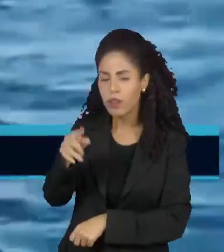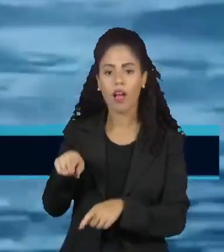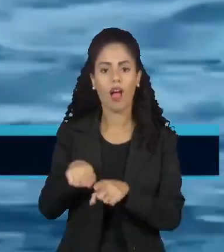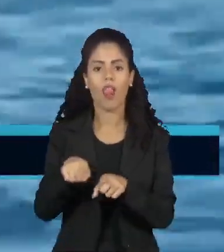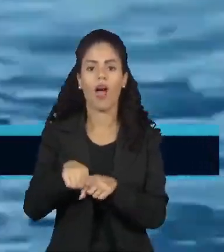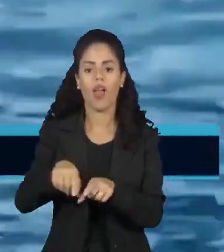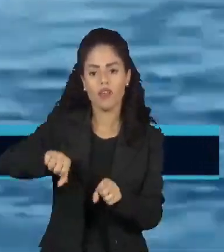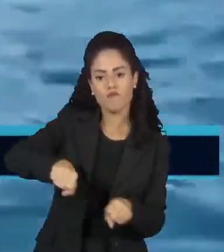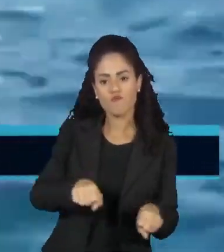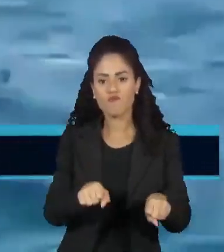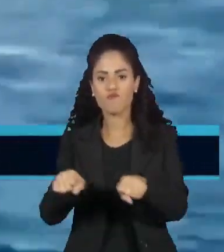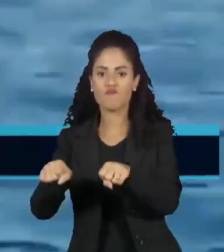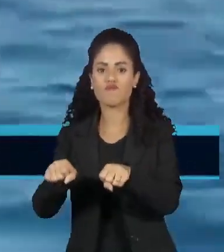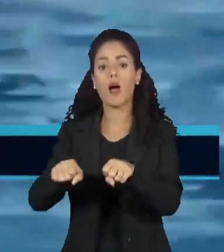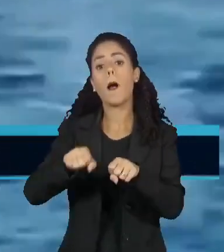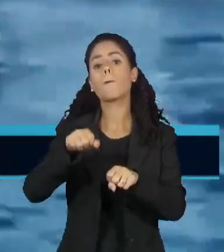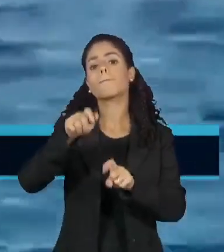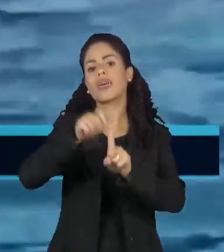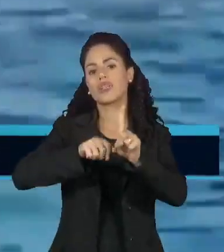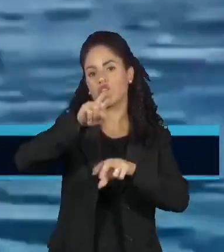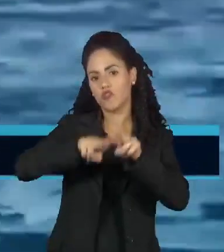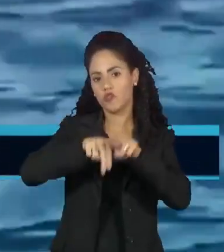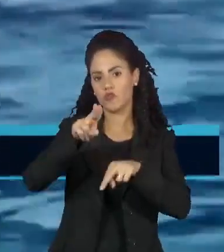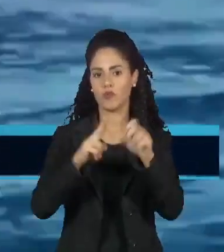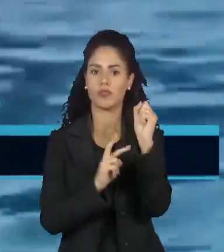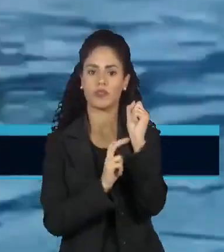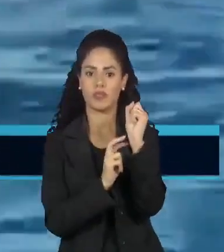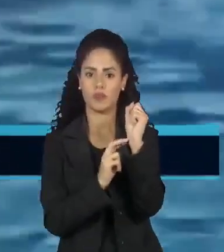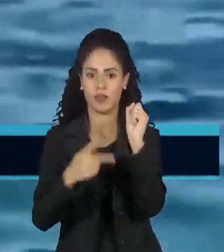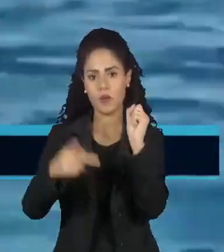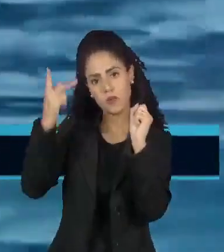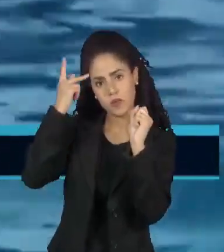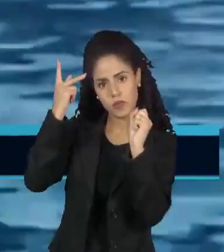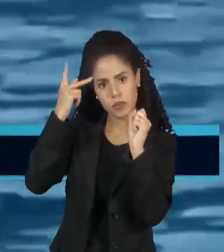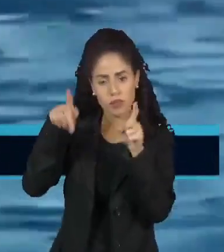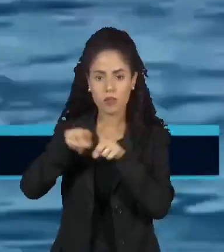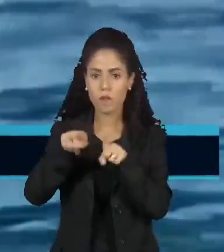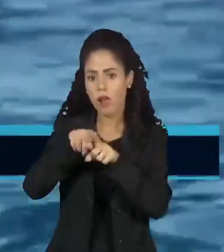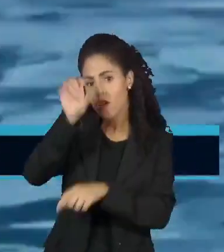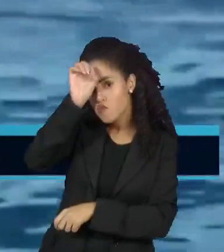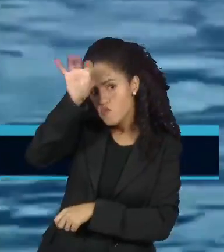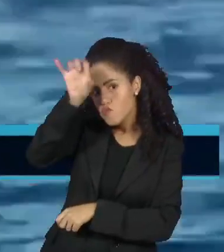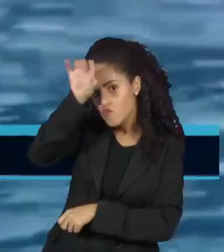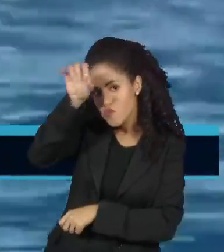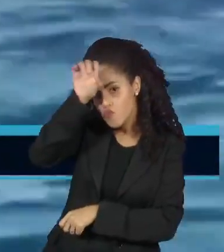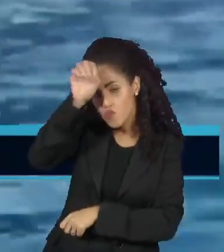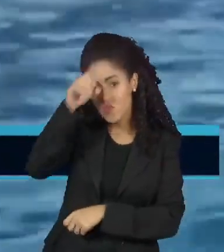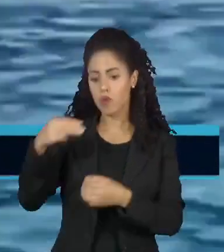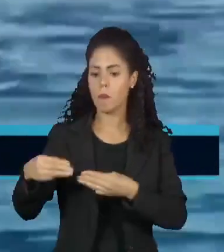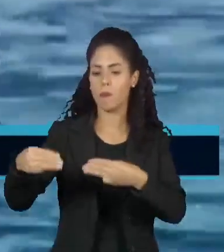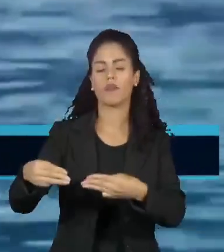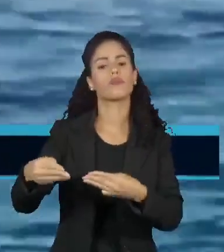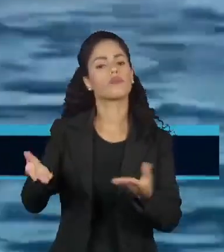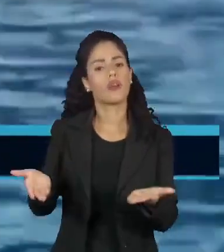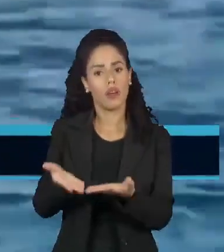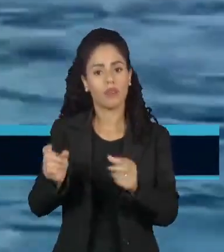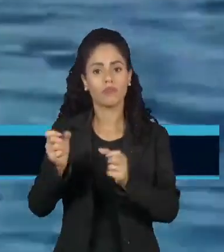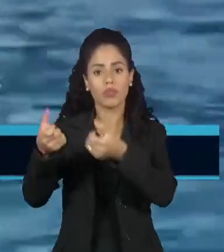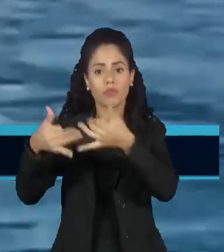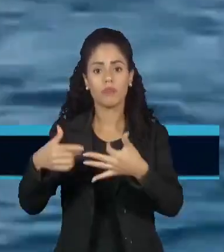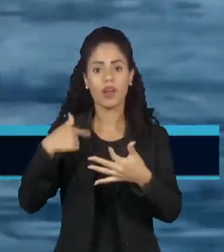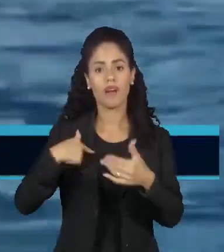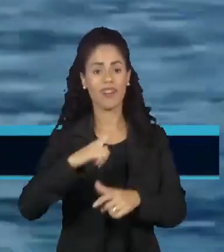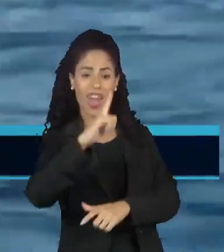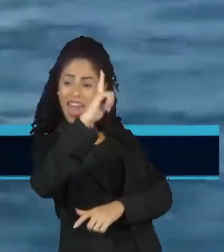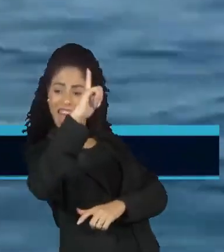baleia em Junho do ano passado em São Sebastião litoral paulista segundo o ministério público o ex-presidente tirava fotos